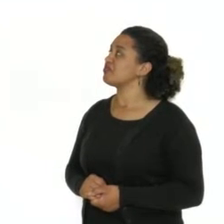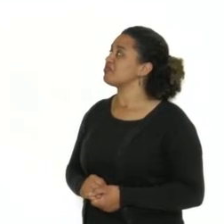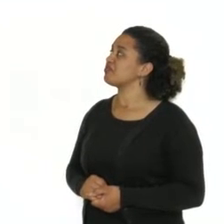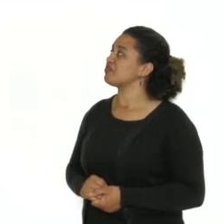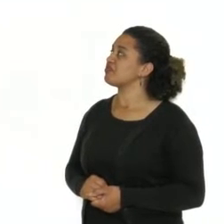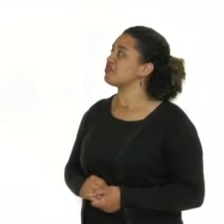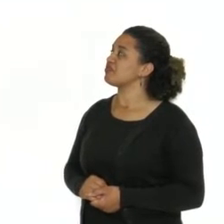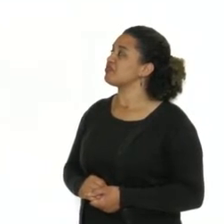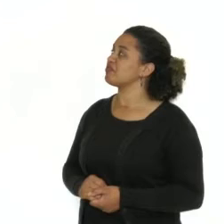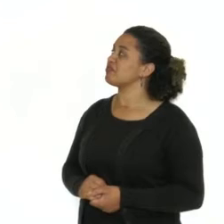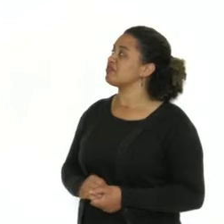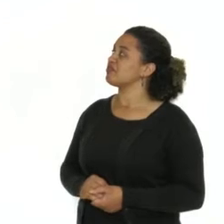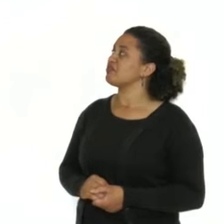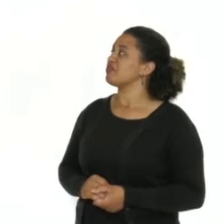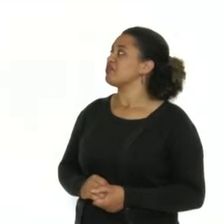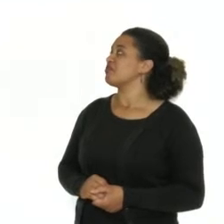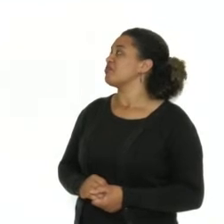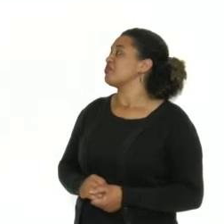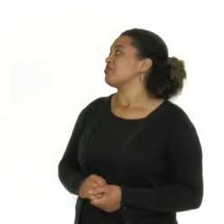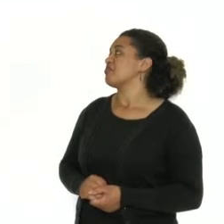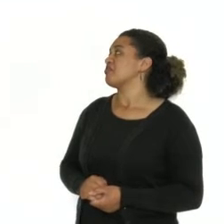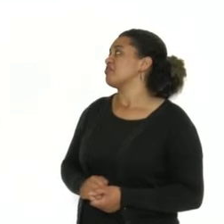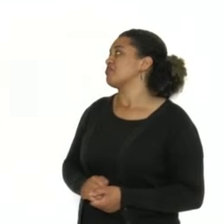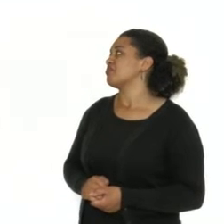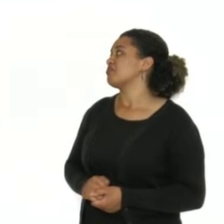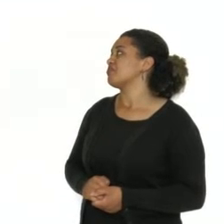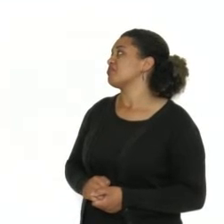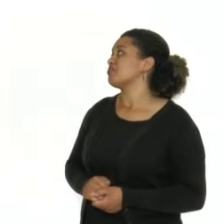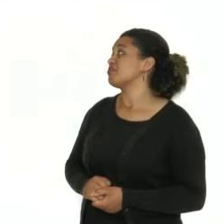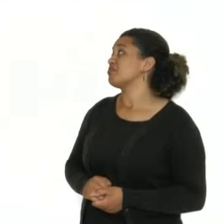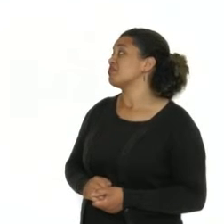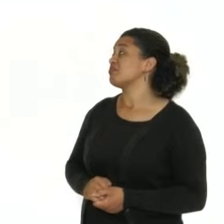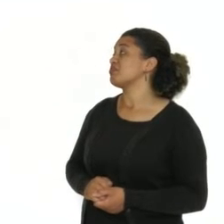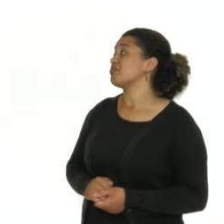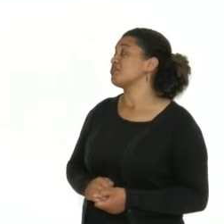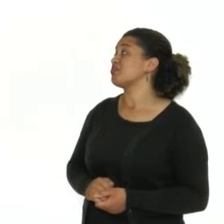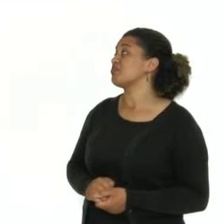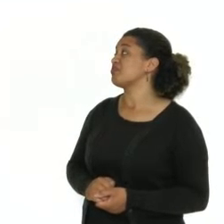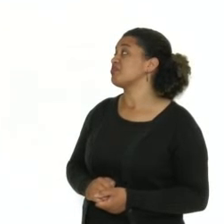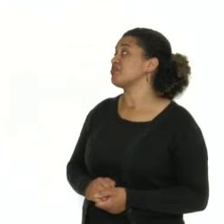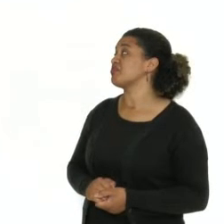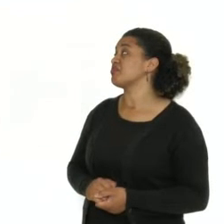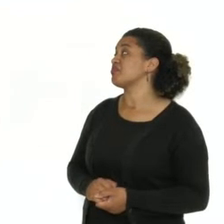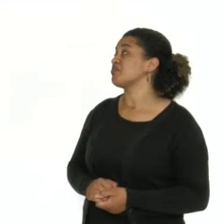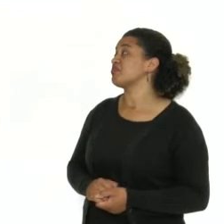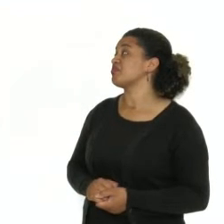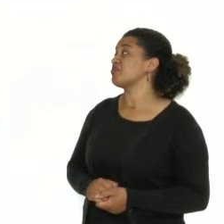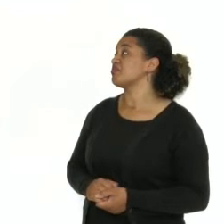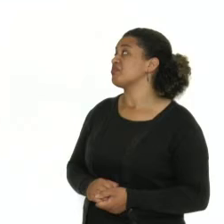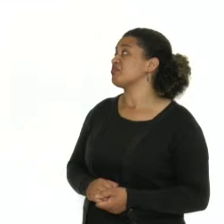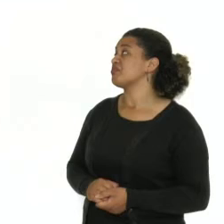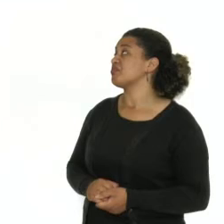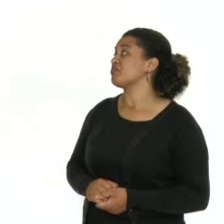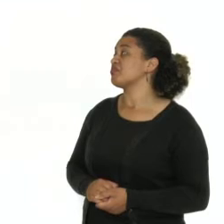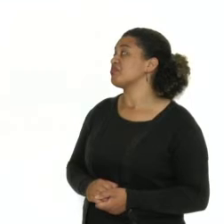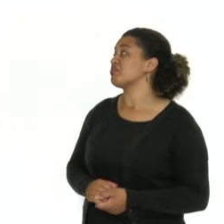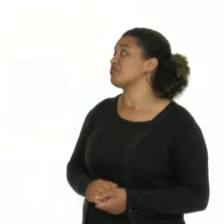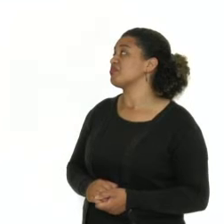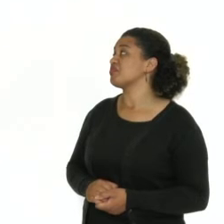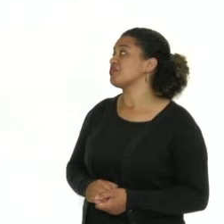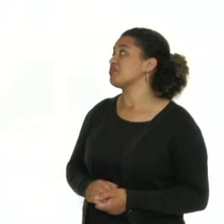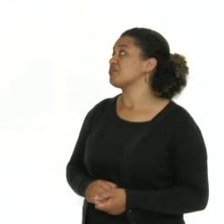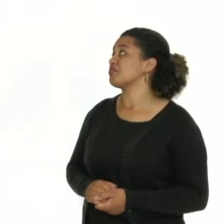como intelectual do ano de 1983, com o livro Vintém de Cobre, Meias Confissões de